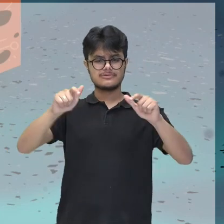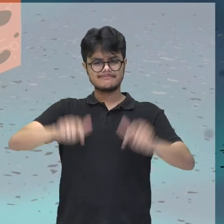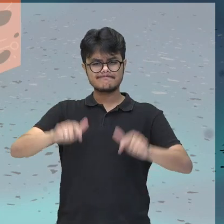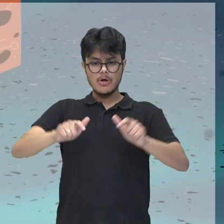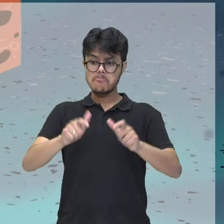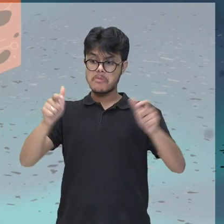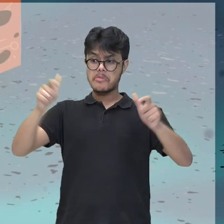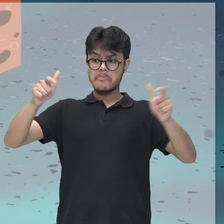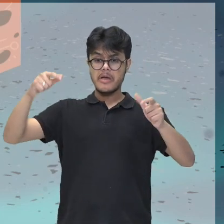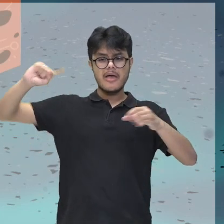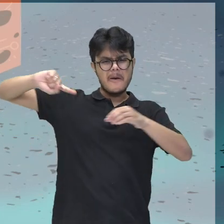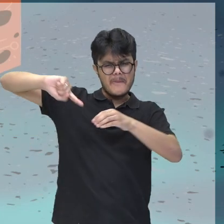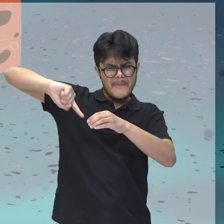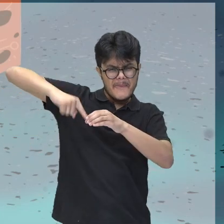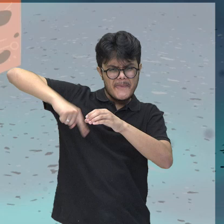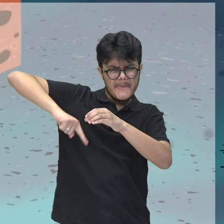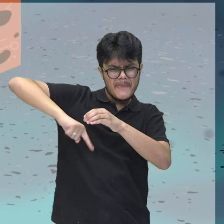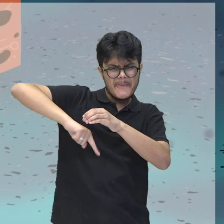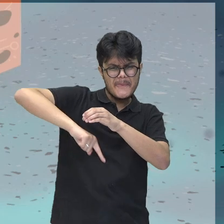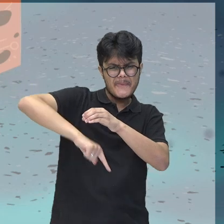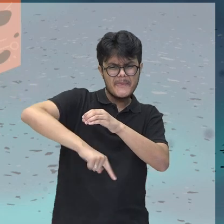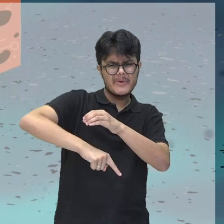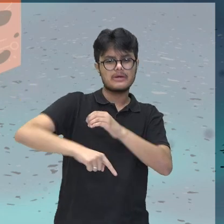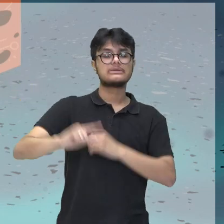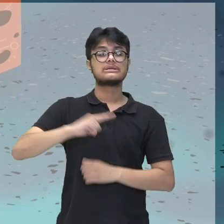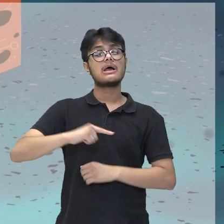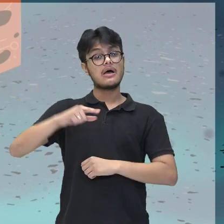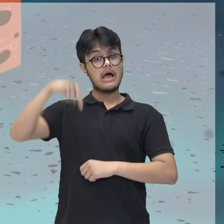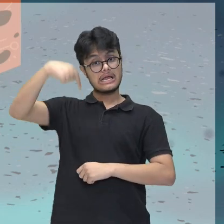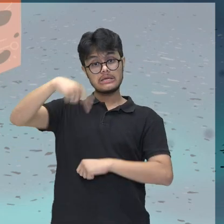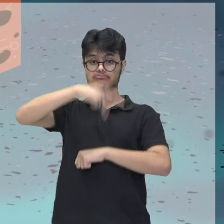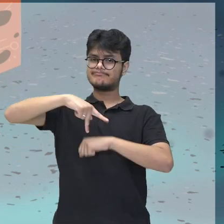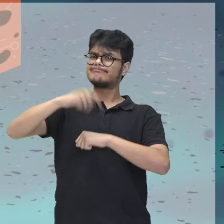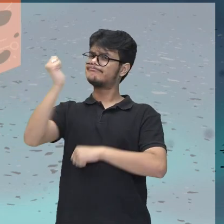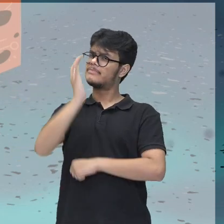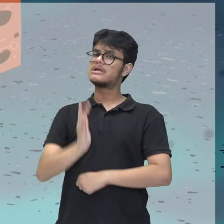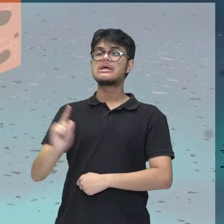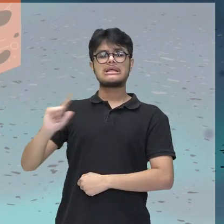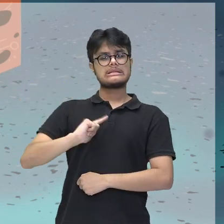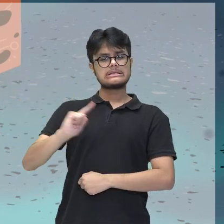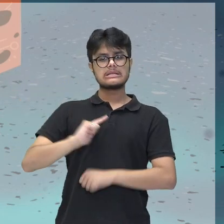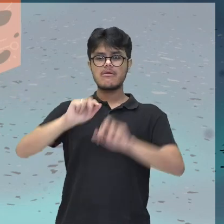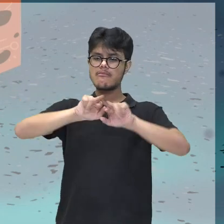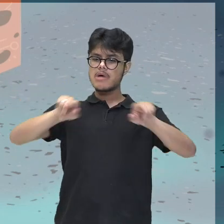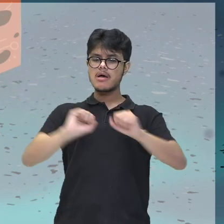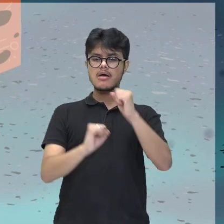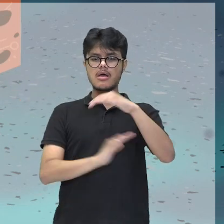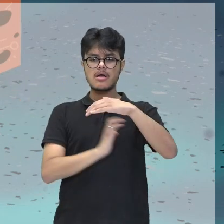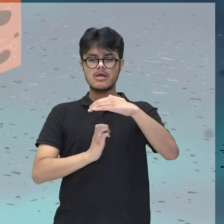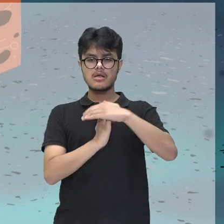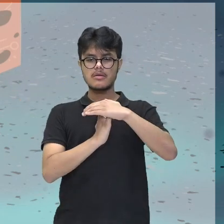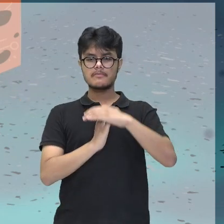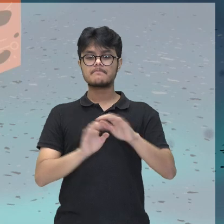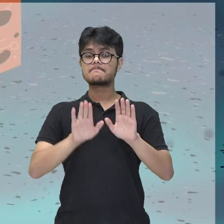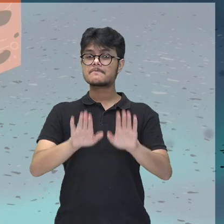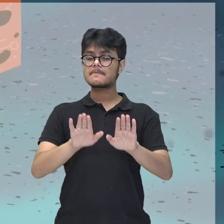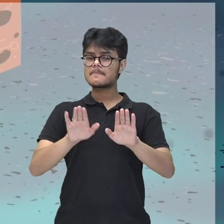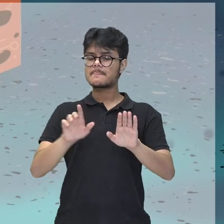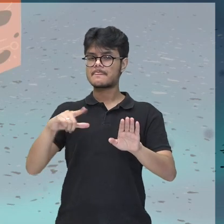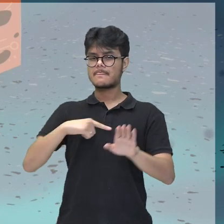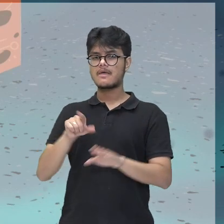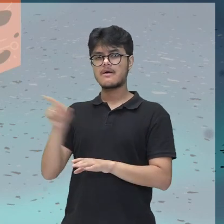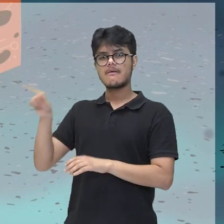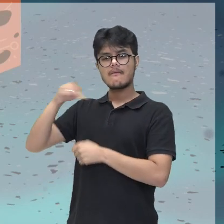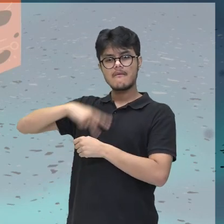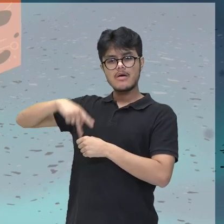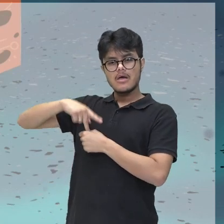extraem petróleo, né? Muito comum, nosso país tem bastante isso. E aí, por conta desse processo